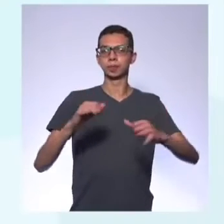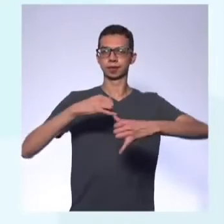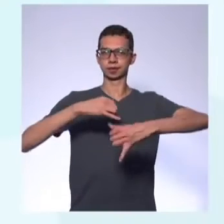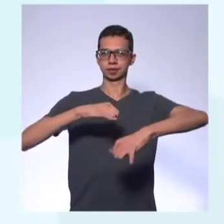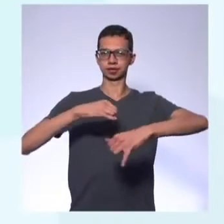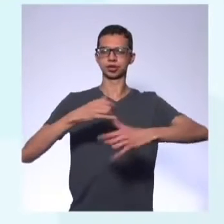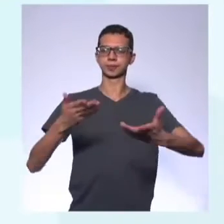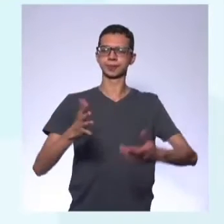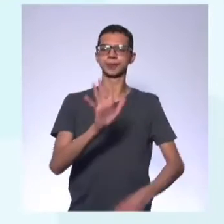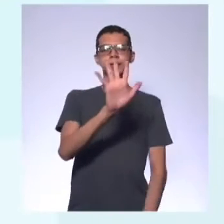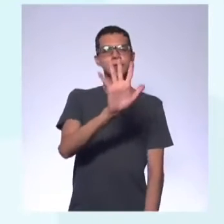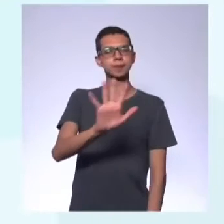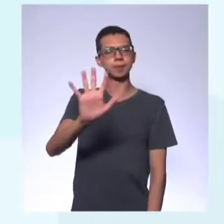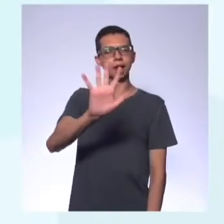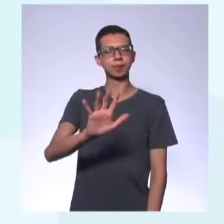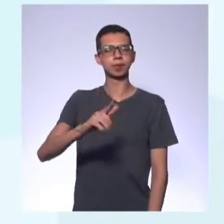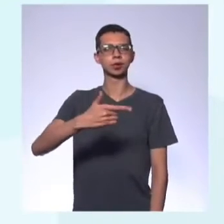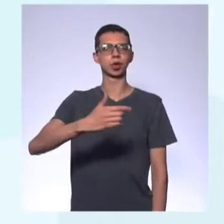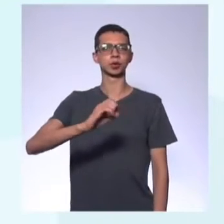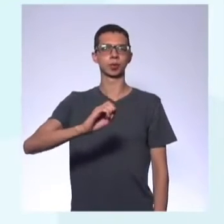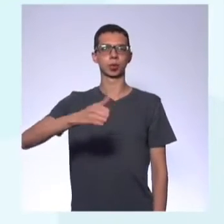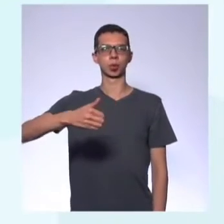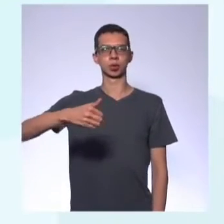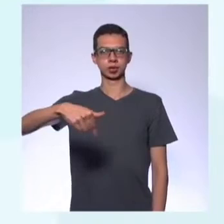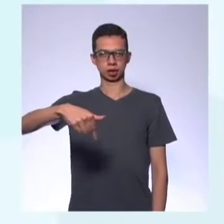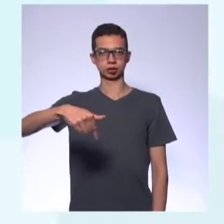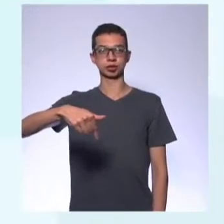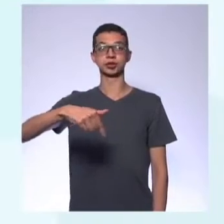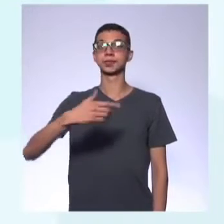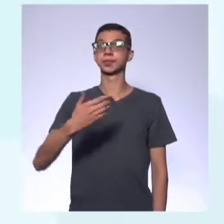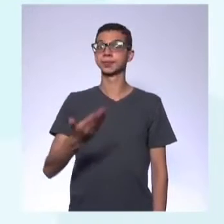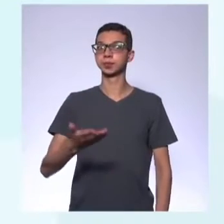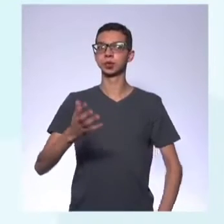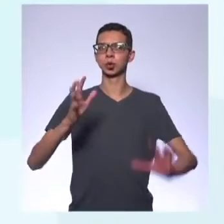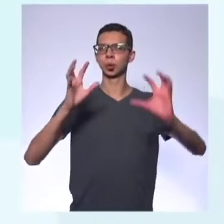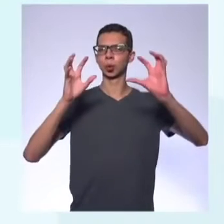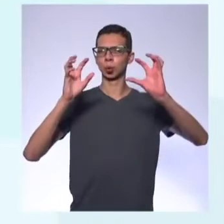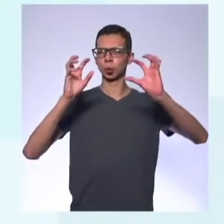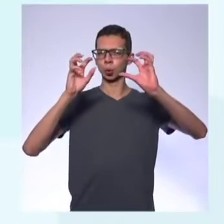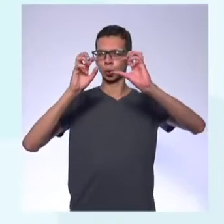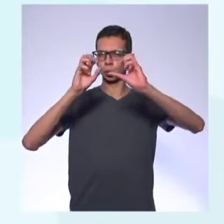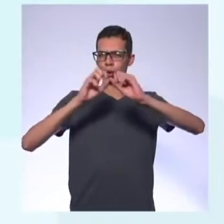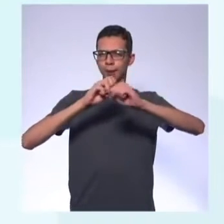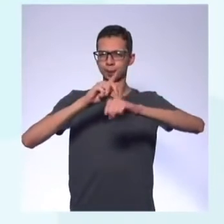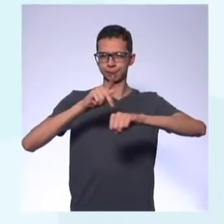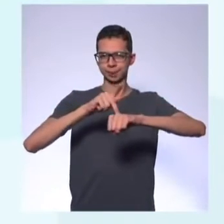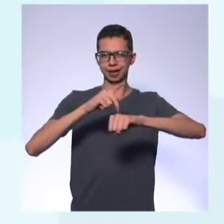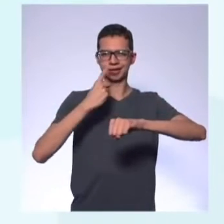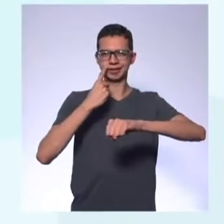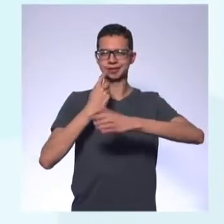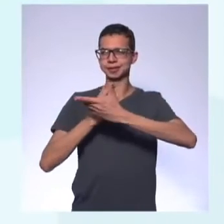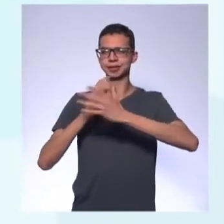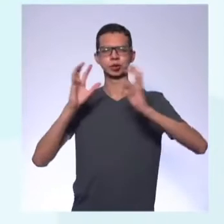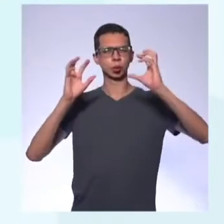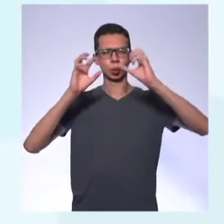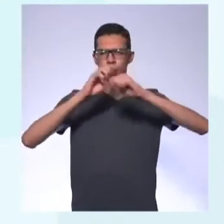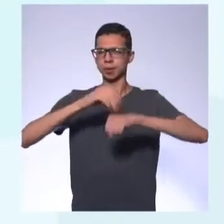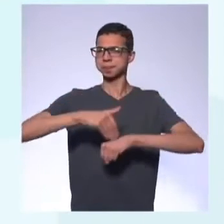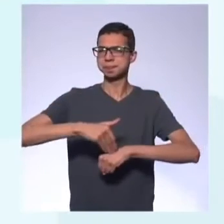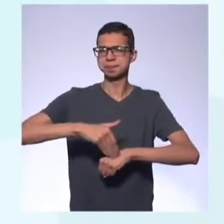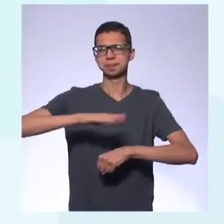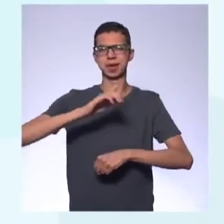Esse mapa, ele é um mapa de 2017. Quanto mais escuro, né, o país é representado, quanto mais escura